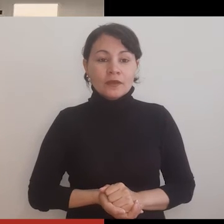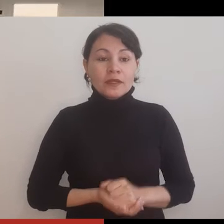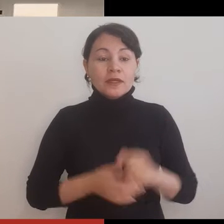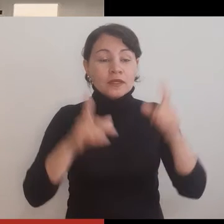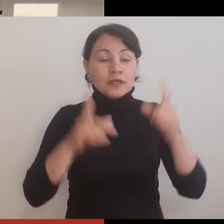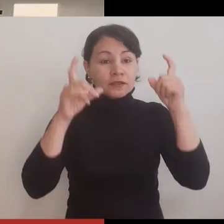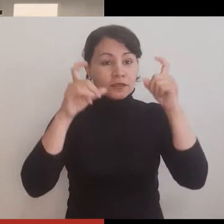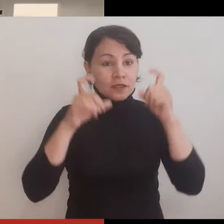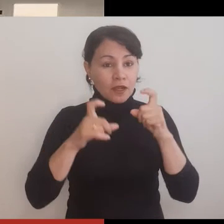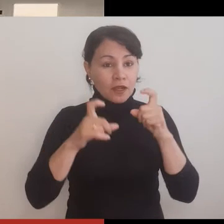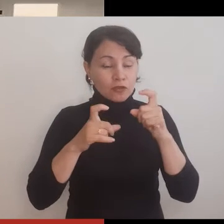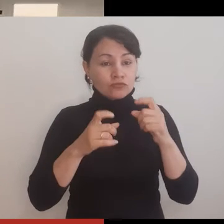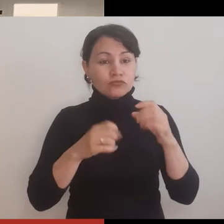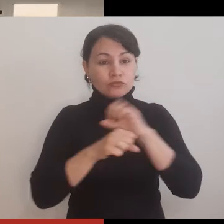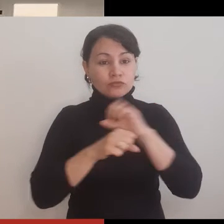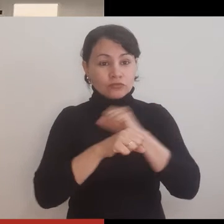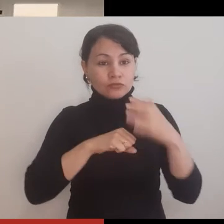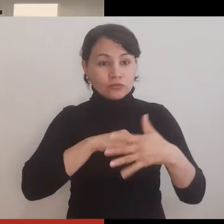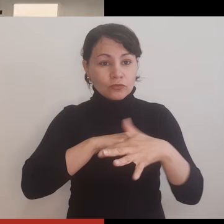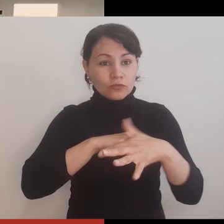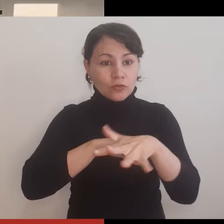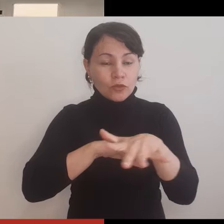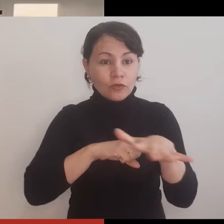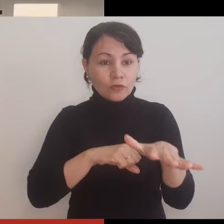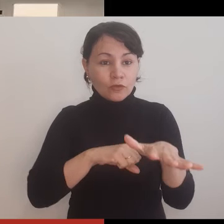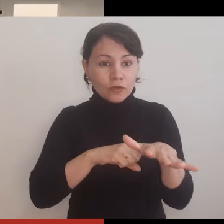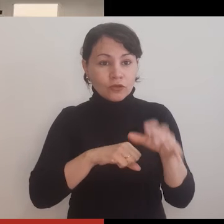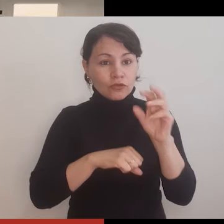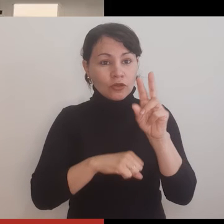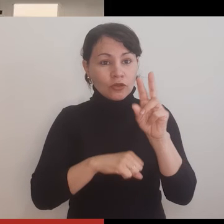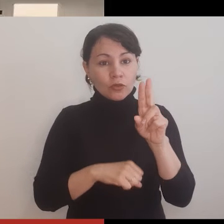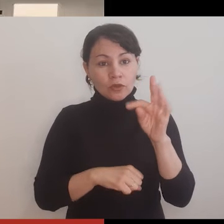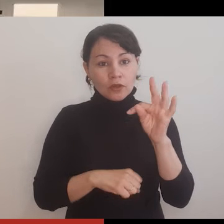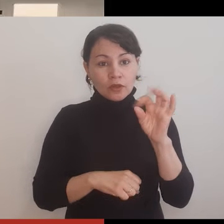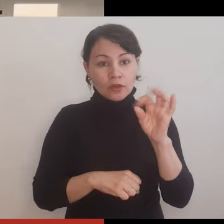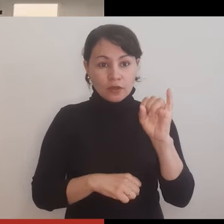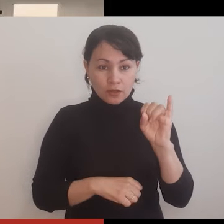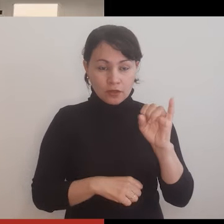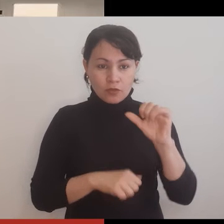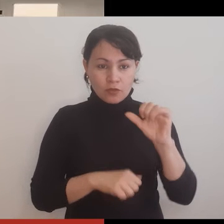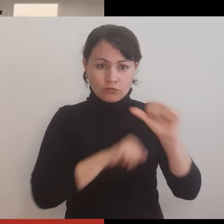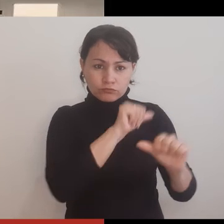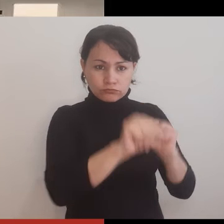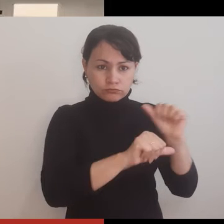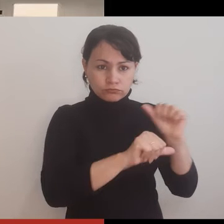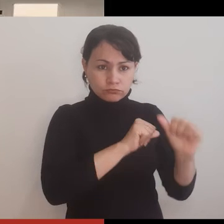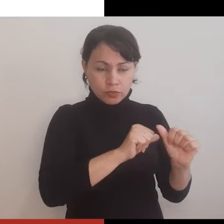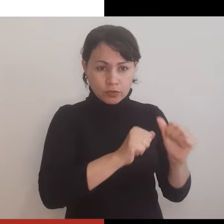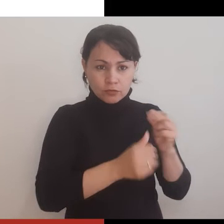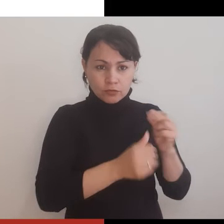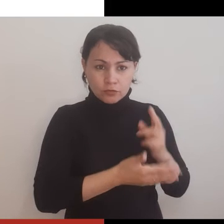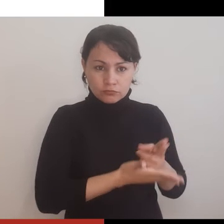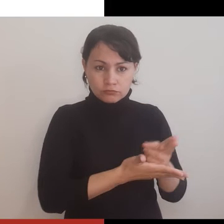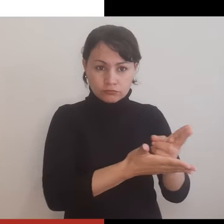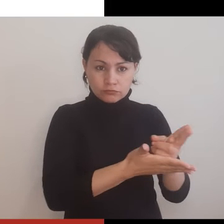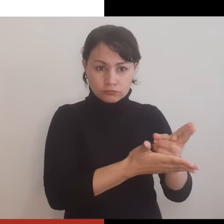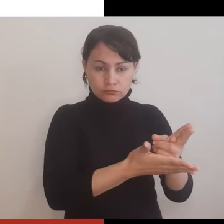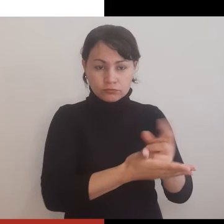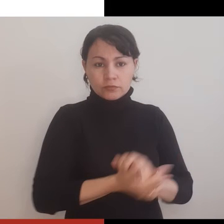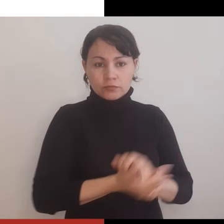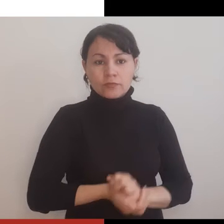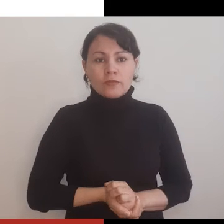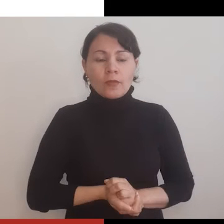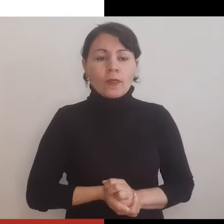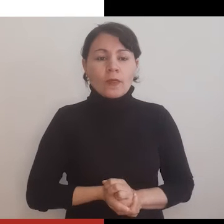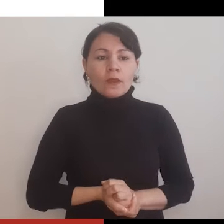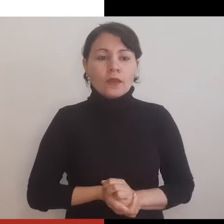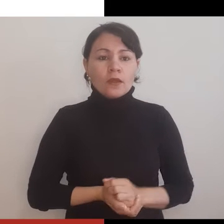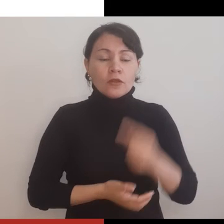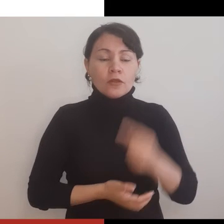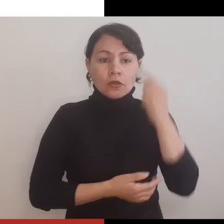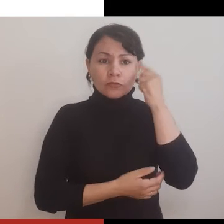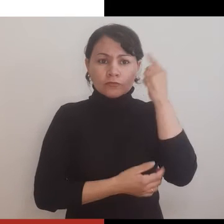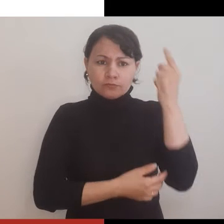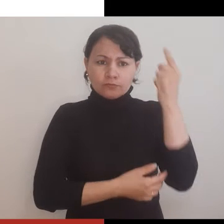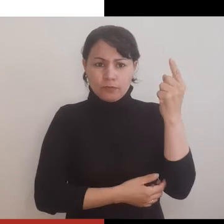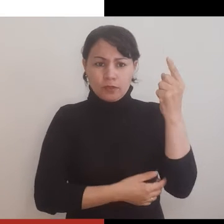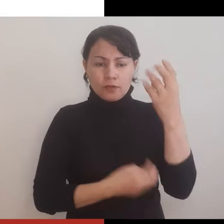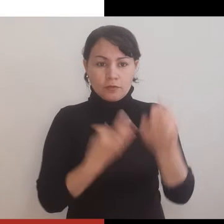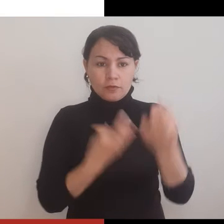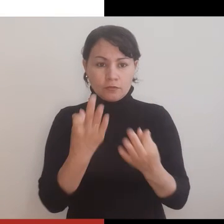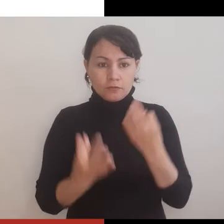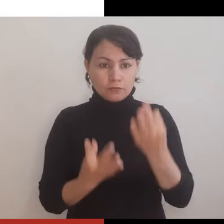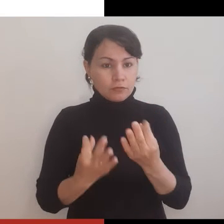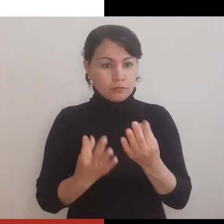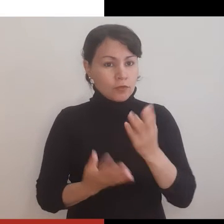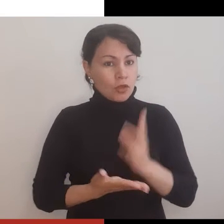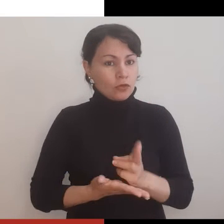será sobre a Covid-19 em UTI, uma mudança de paradigmas. Bom, quando a gente pensa em terapia